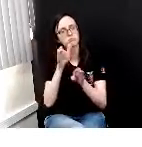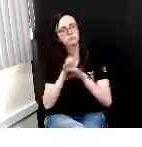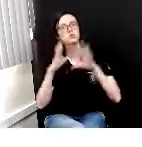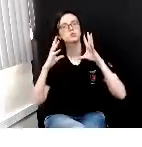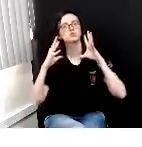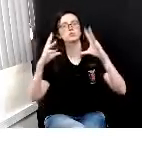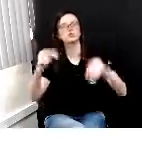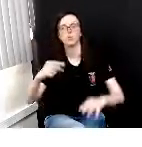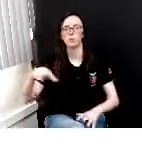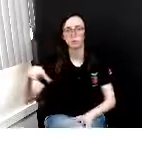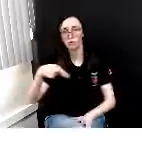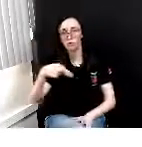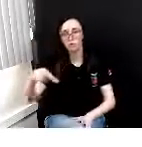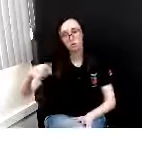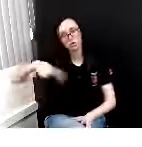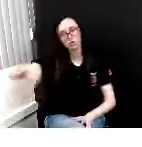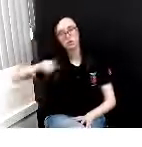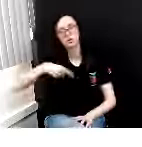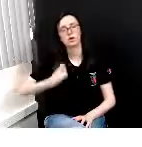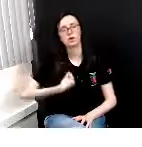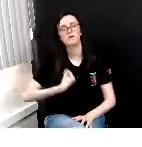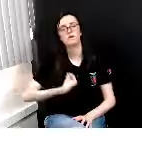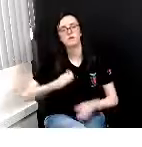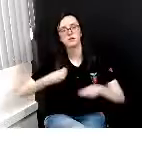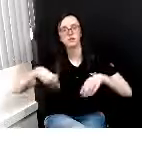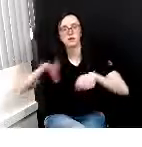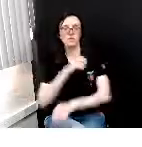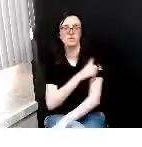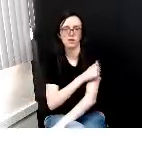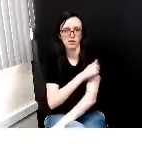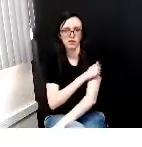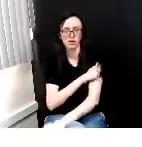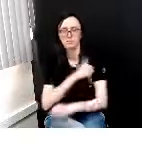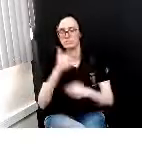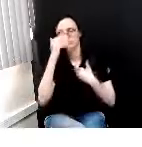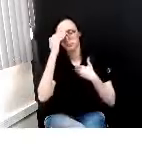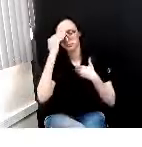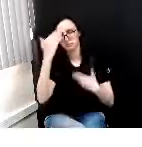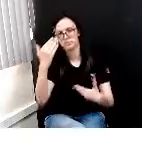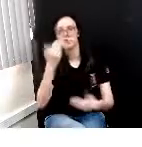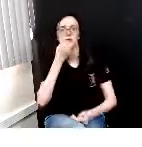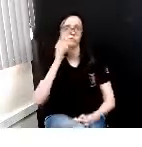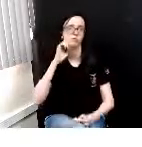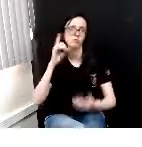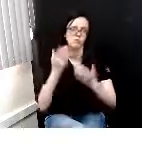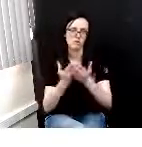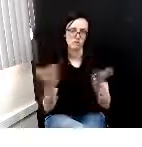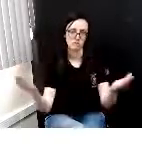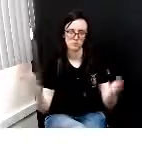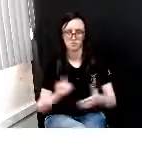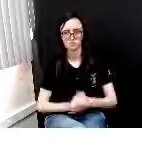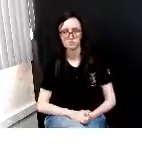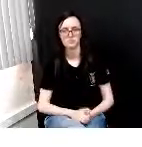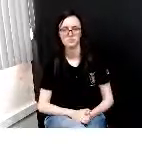os professores que levarão para os seus alunos. Muito obrigada e um bom dia a todos.